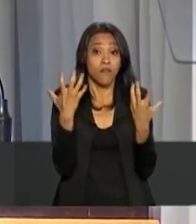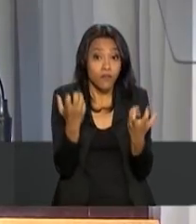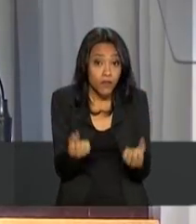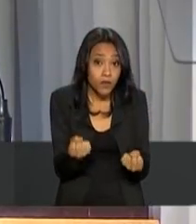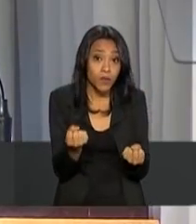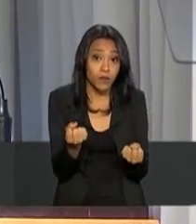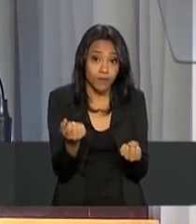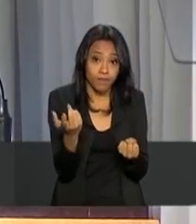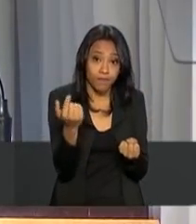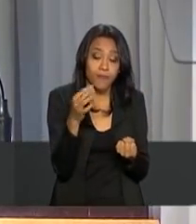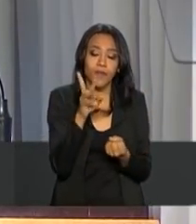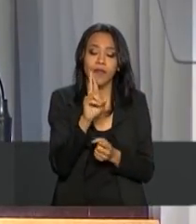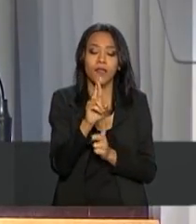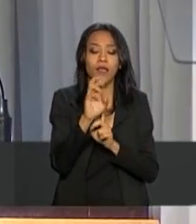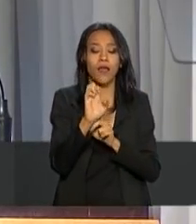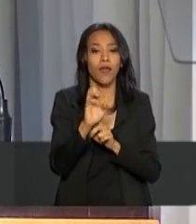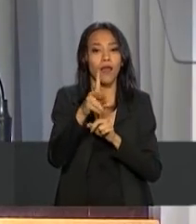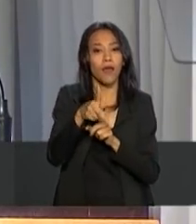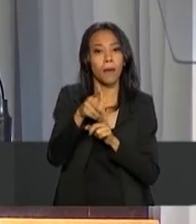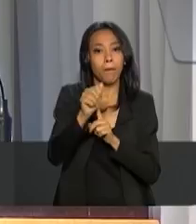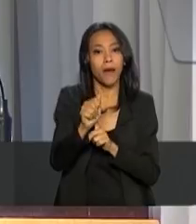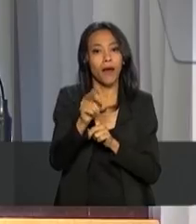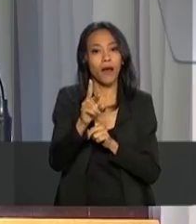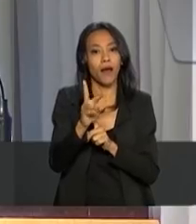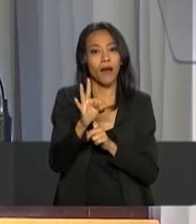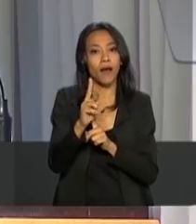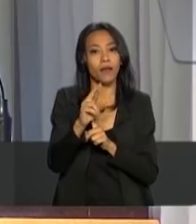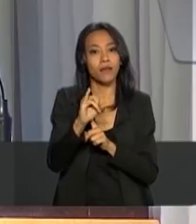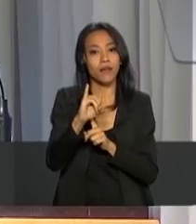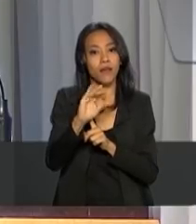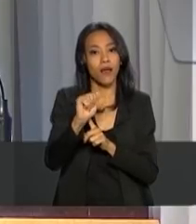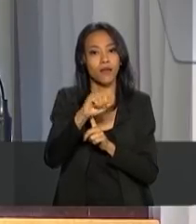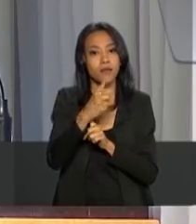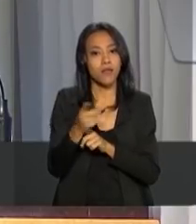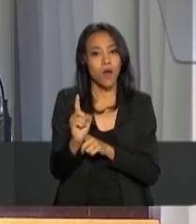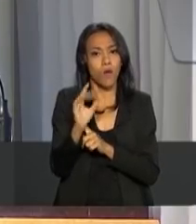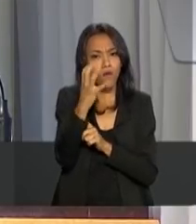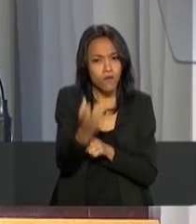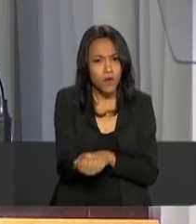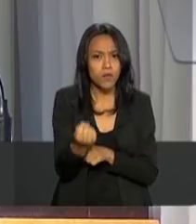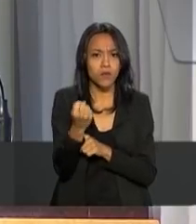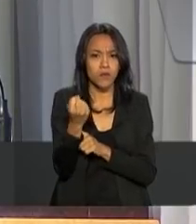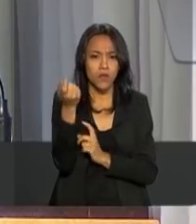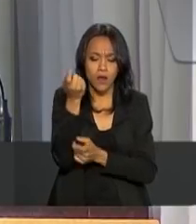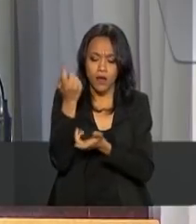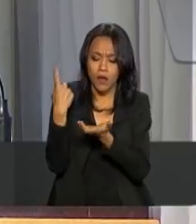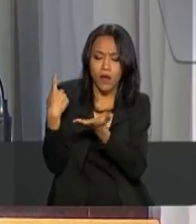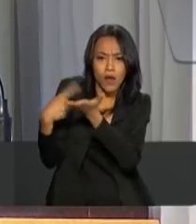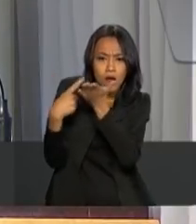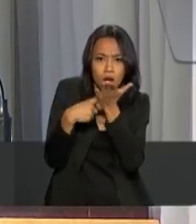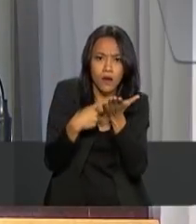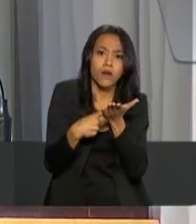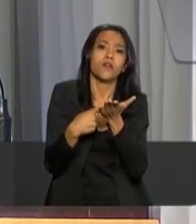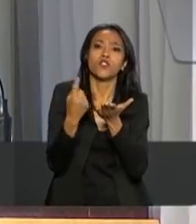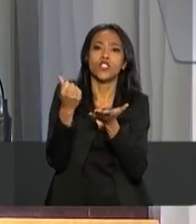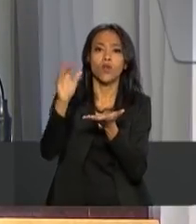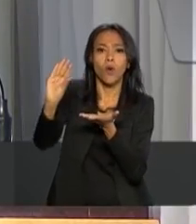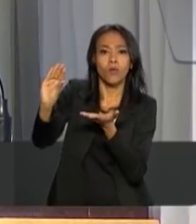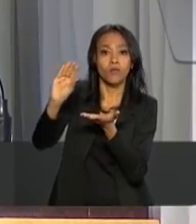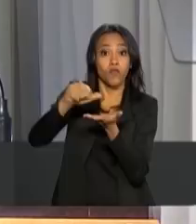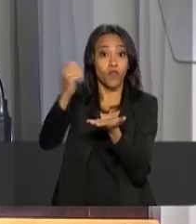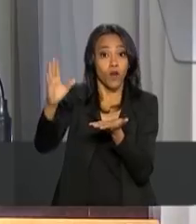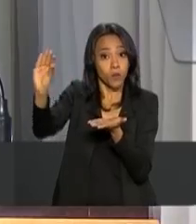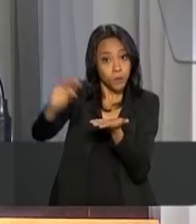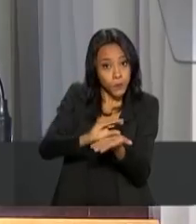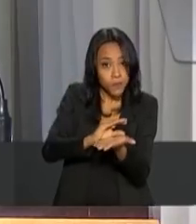repatriação dos valores externos, né? E nessa repatriação, os municípios não tinham participação, especialmente